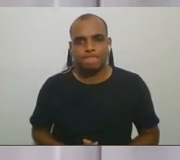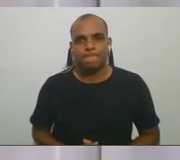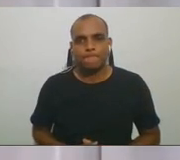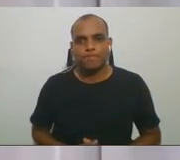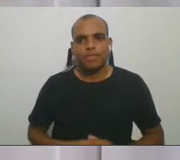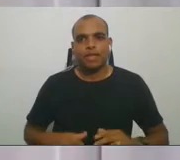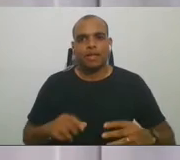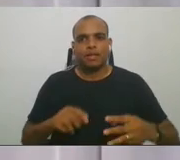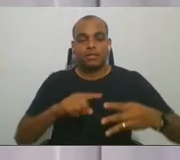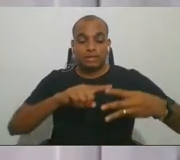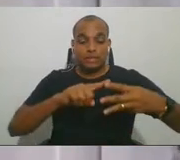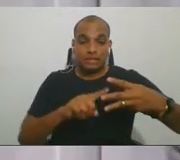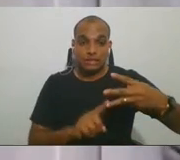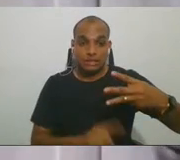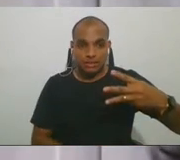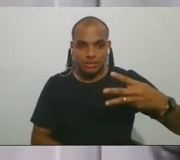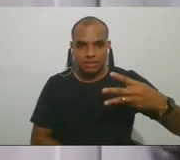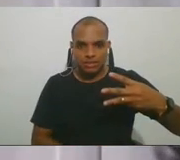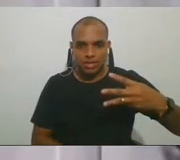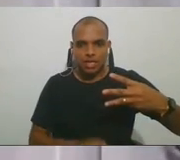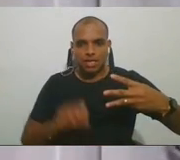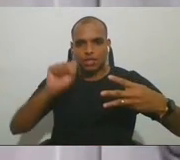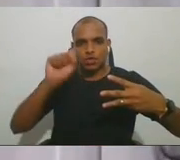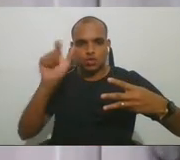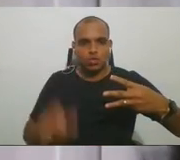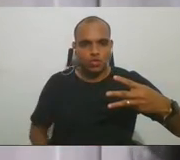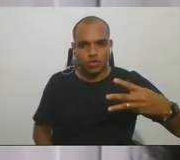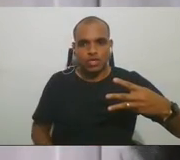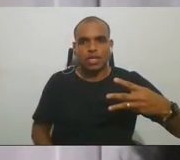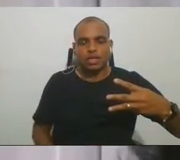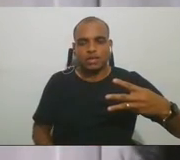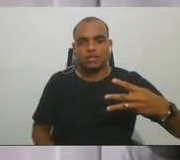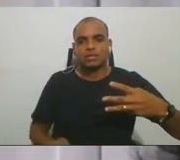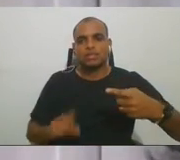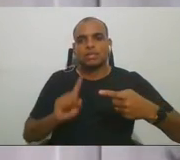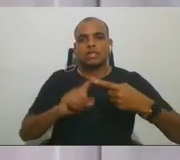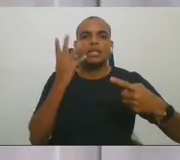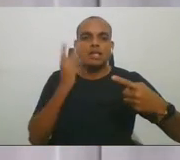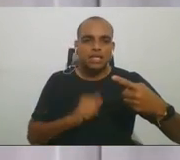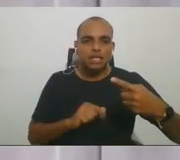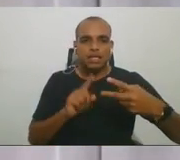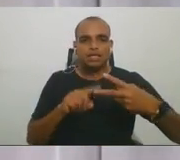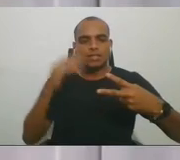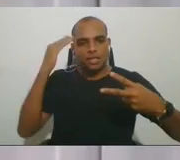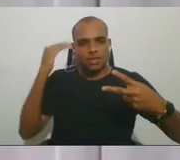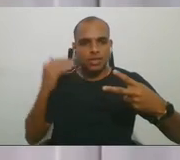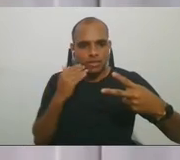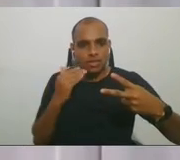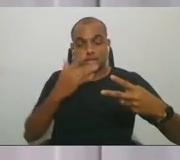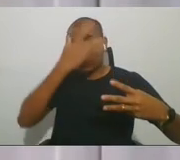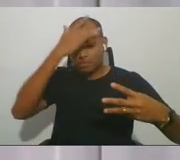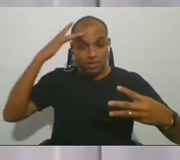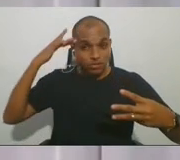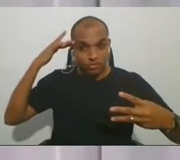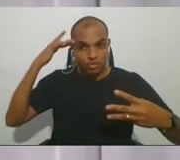desses três sujeitos, questões fundamentais: infância e adolescência, pessoas com discapacidades e